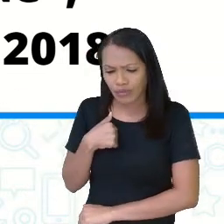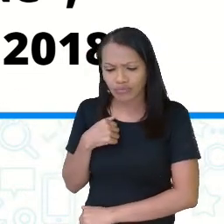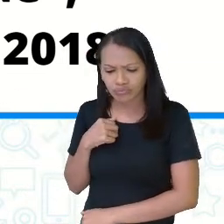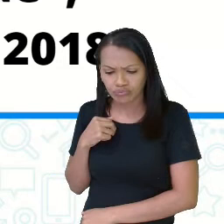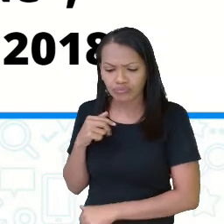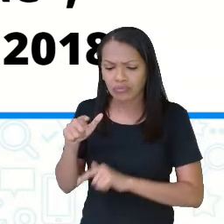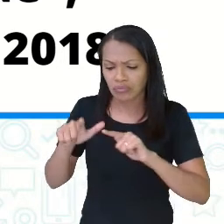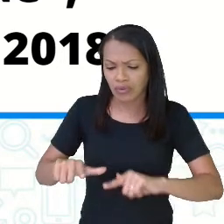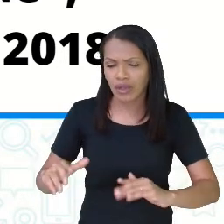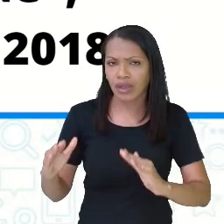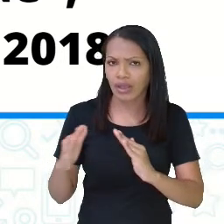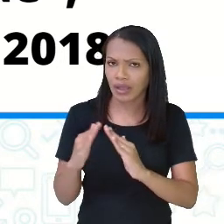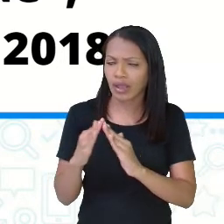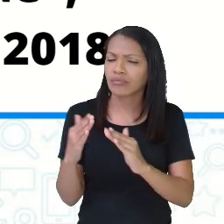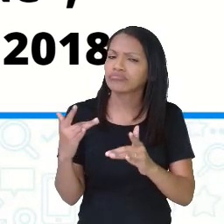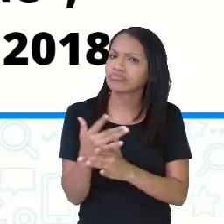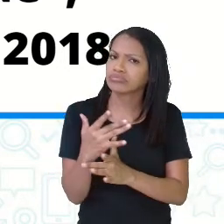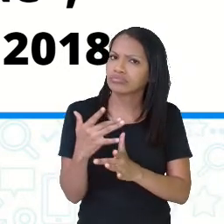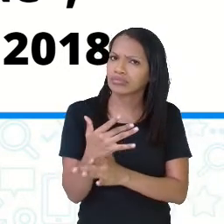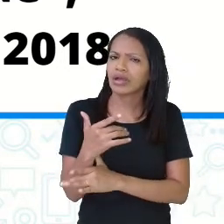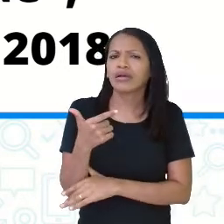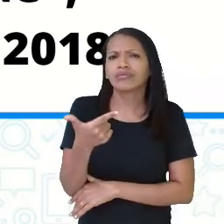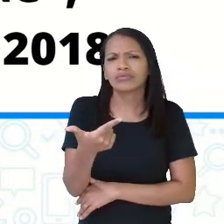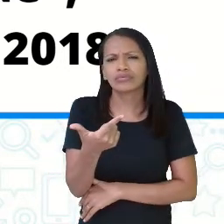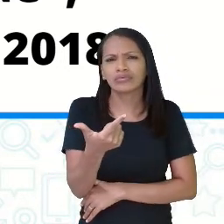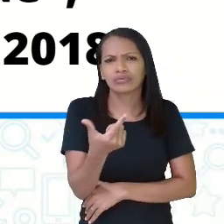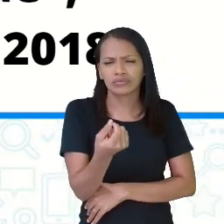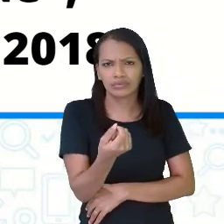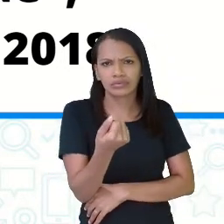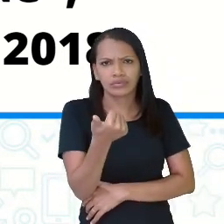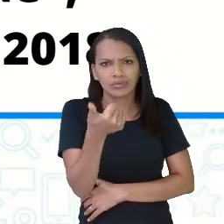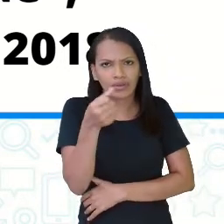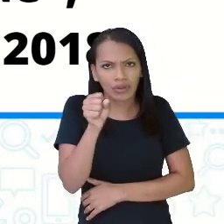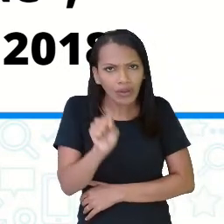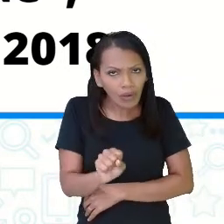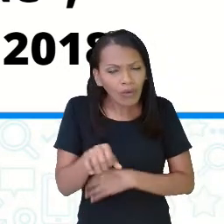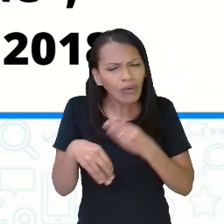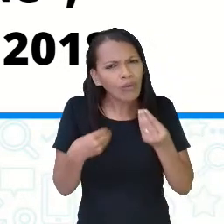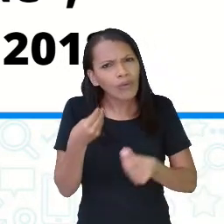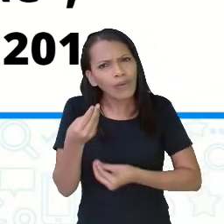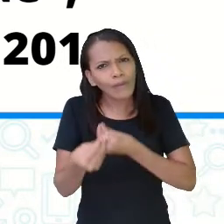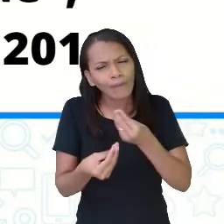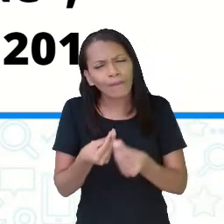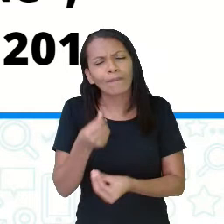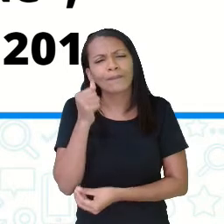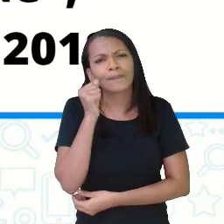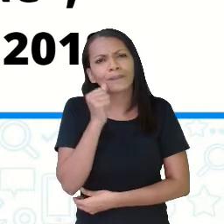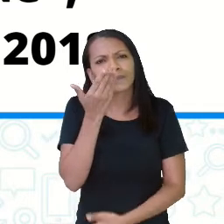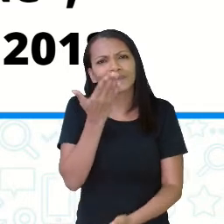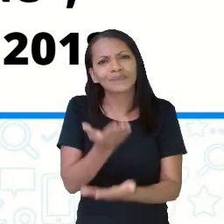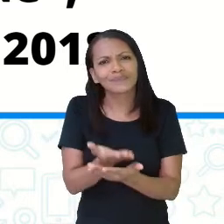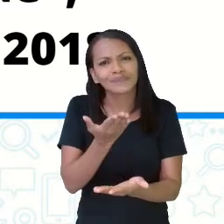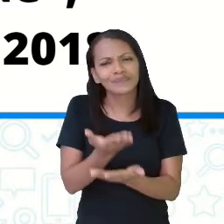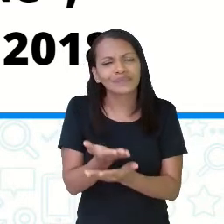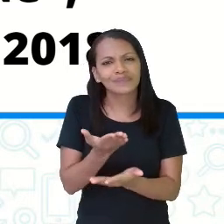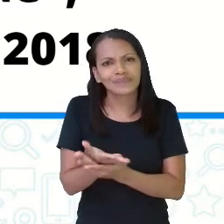em 2018. Imagine como ela estudou, como ela se dedicou. E o que eu achei muito